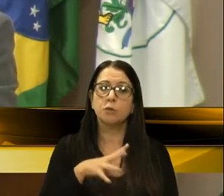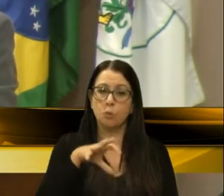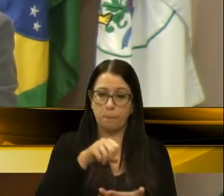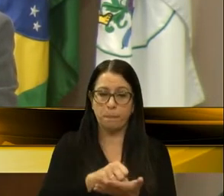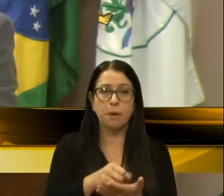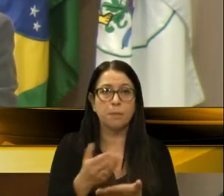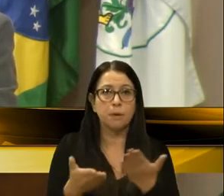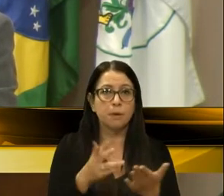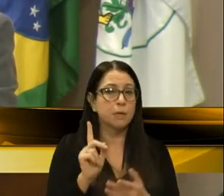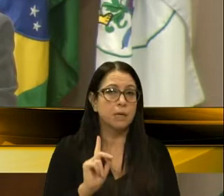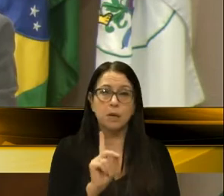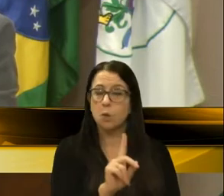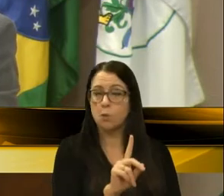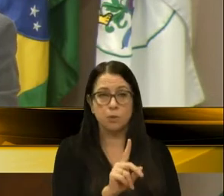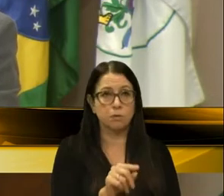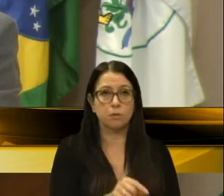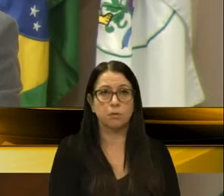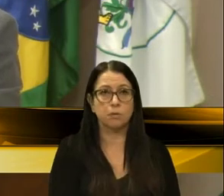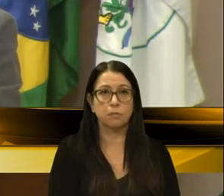consulta e não ir,